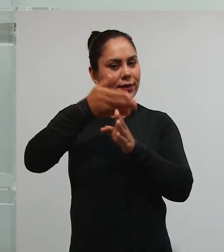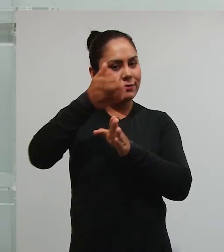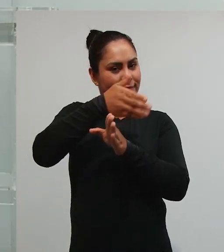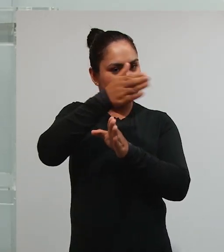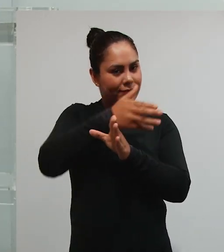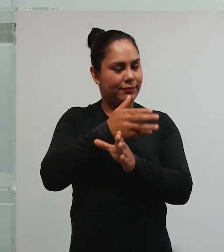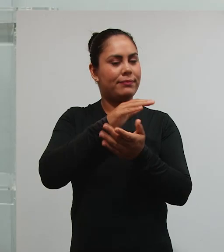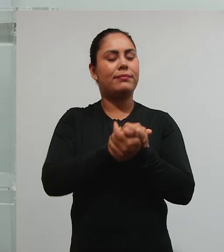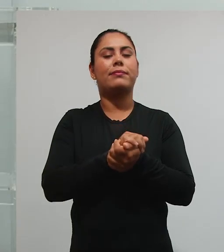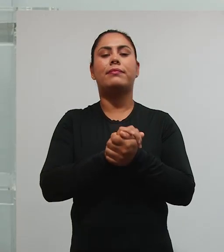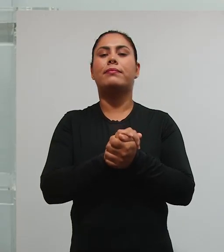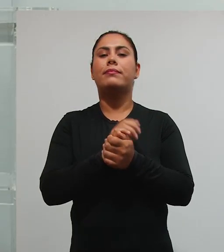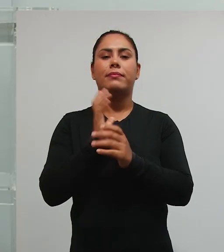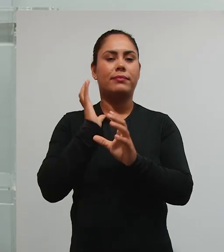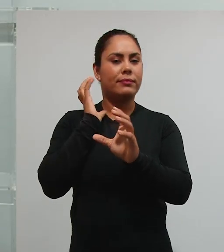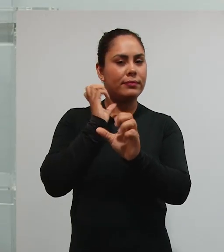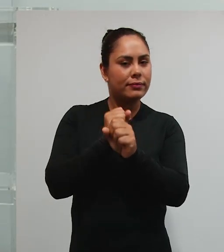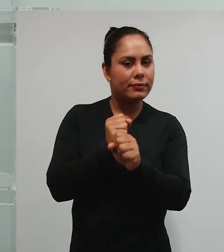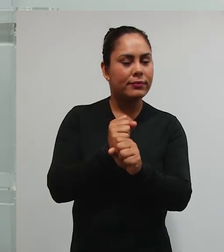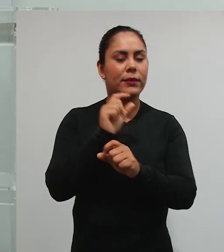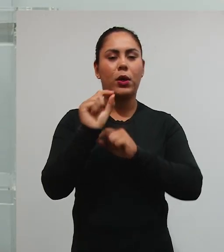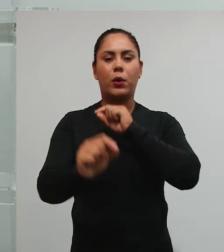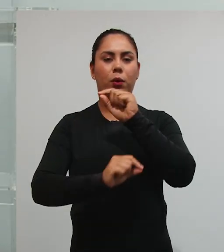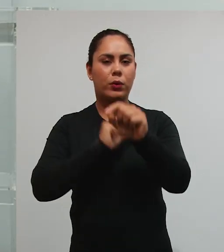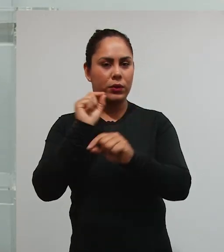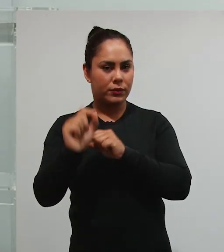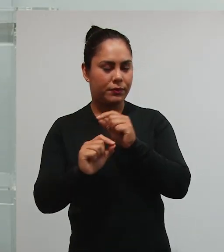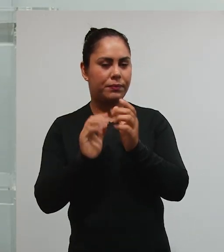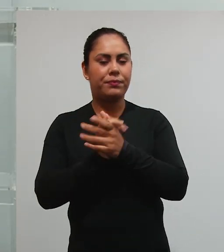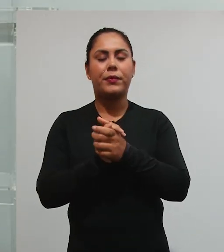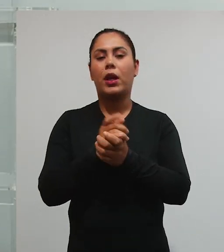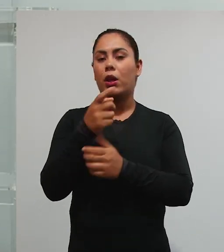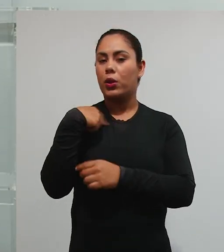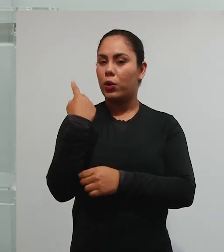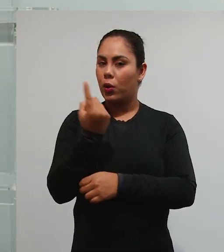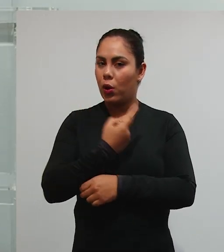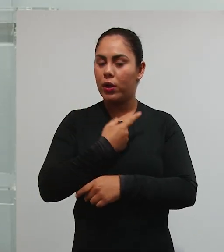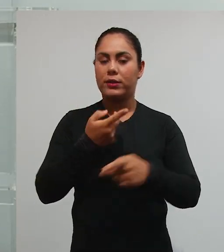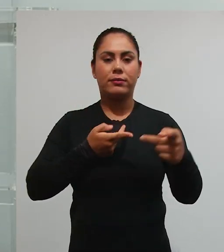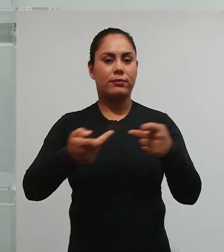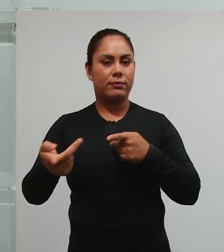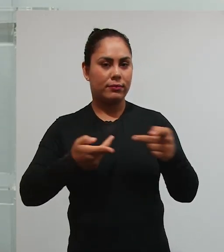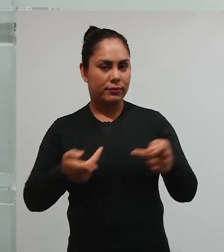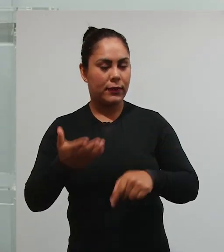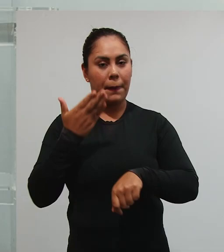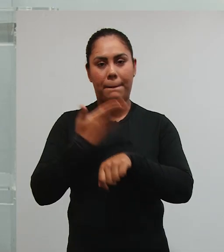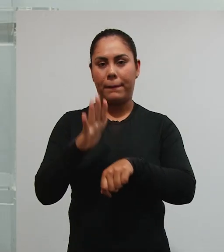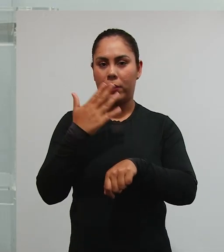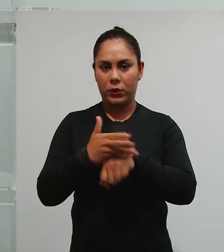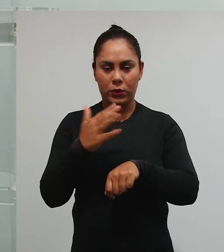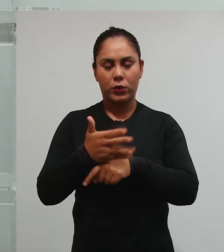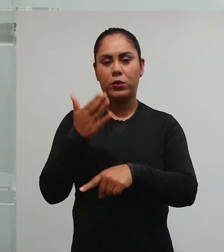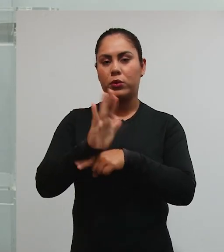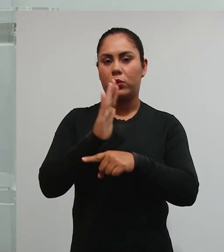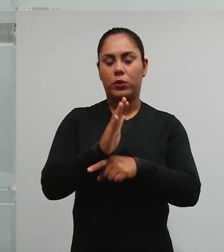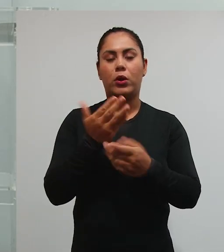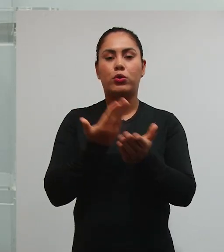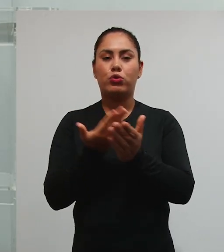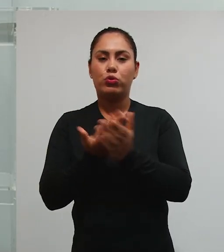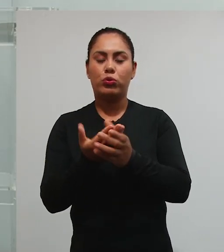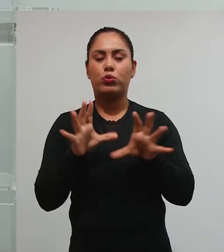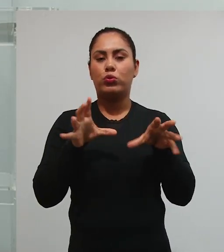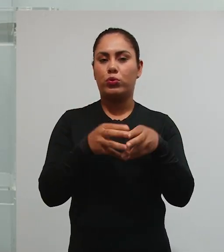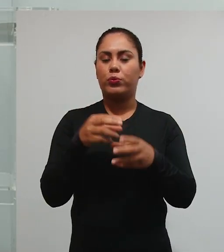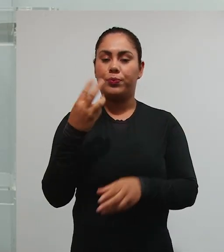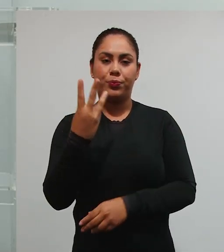Recapitulando rapidamente, né, resumidinho, nós estamos com o projeto de práticas colaborativas de estudos em